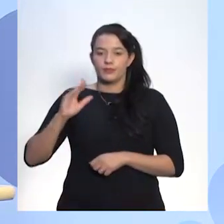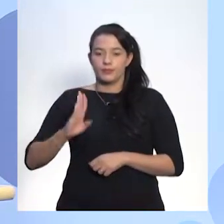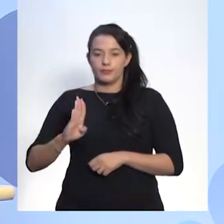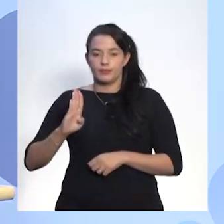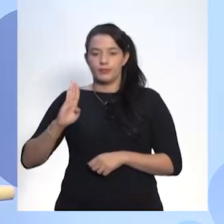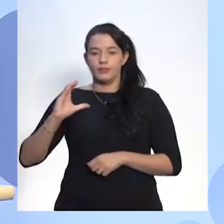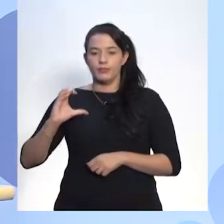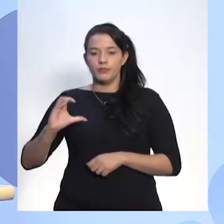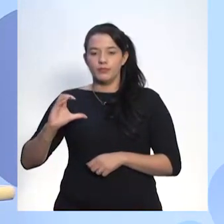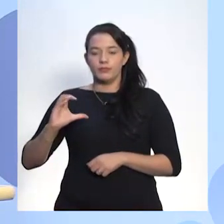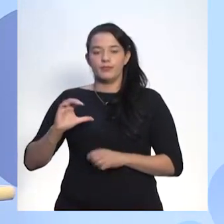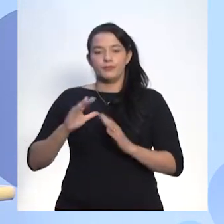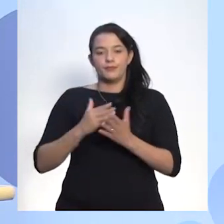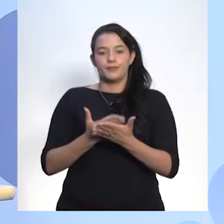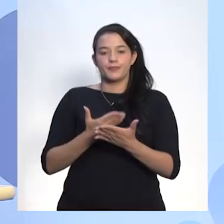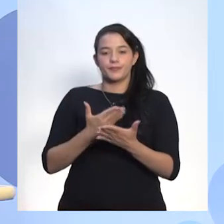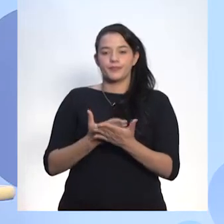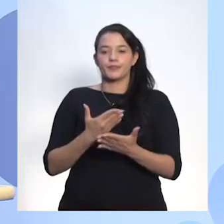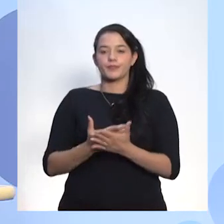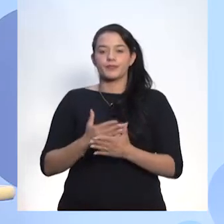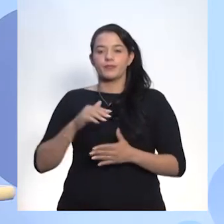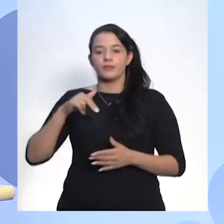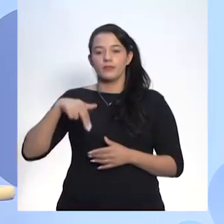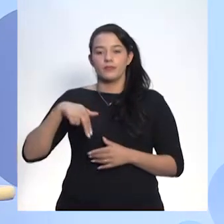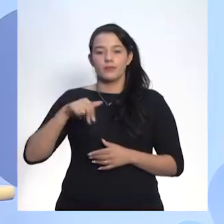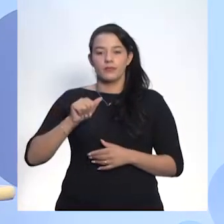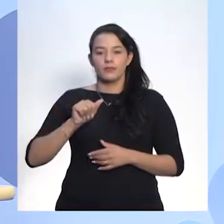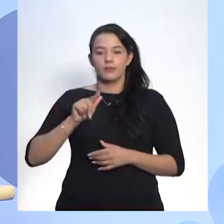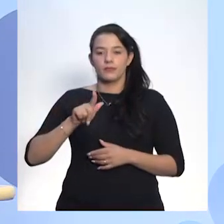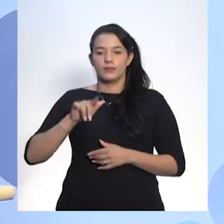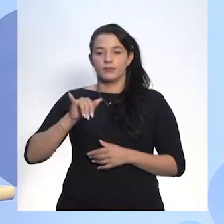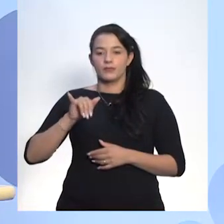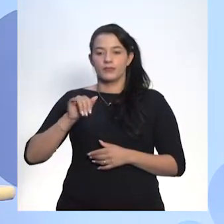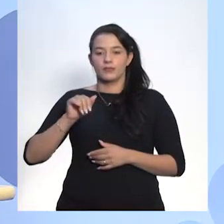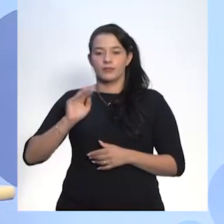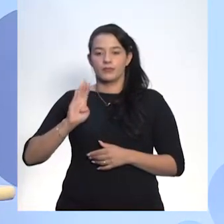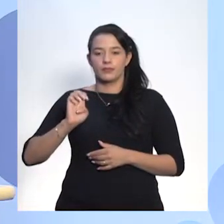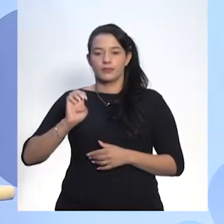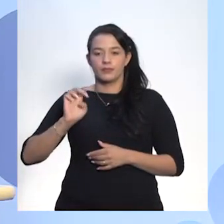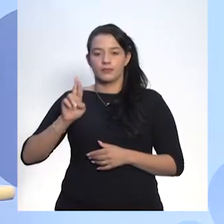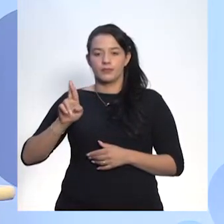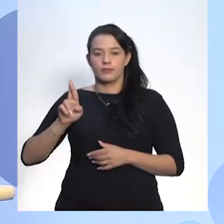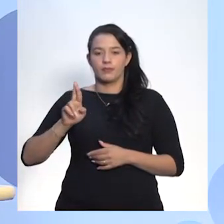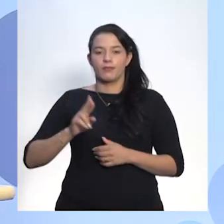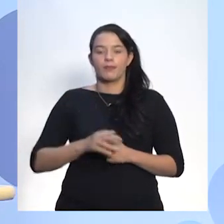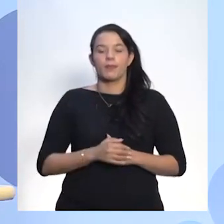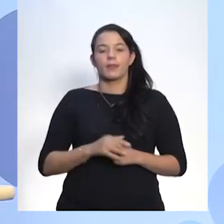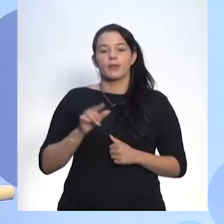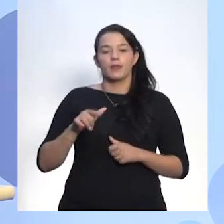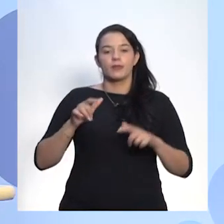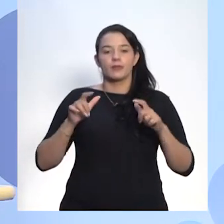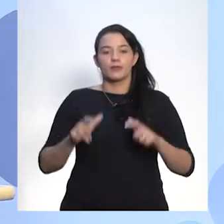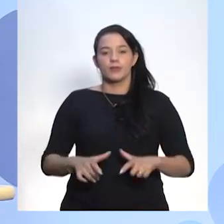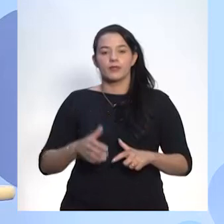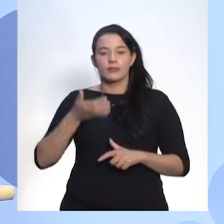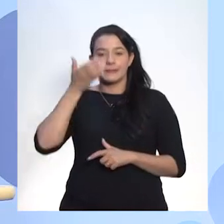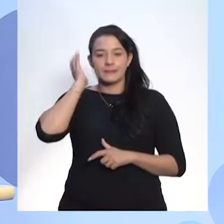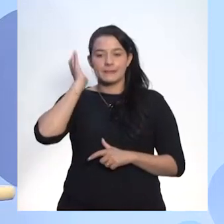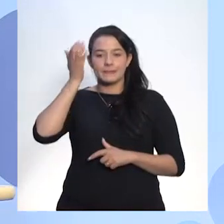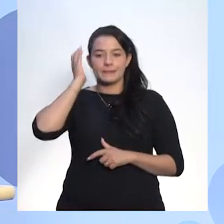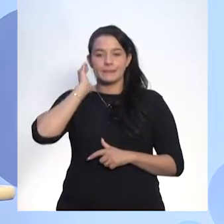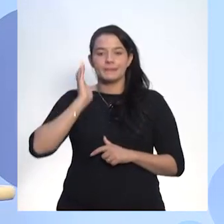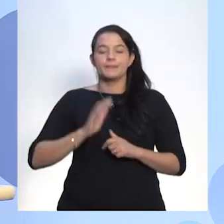C da Escola Estadual Professor Najib Miguel Elshmer, assim que se diz, em Santo André, e a direção,